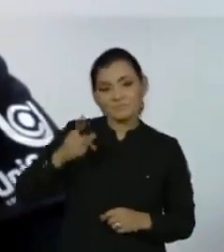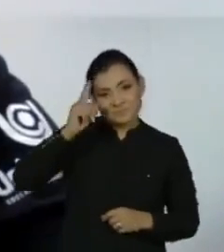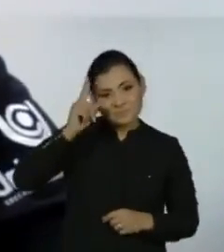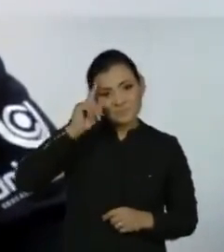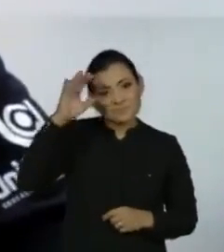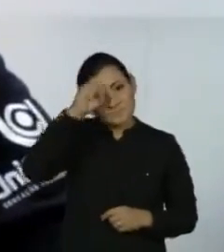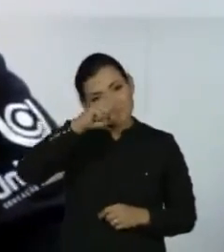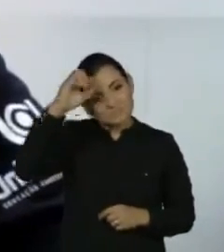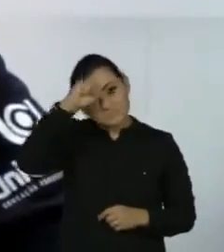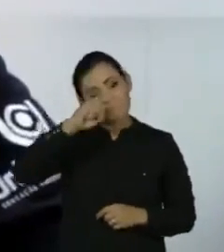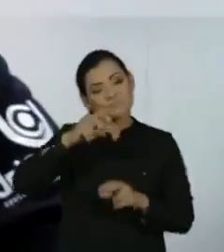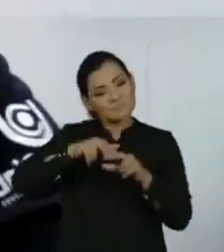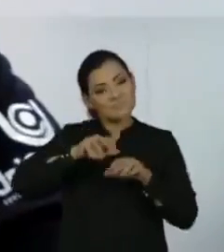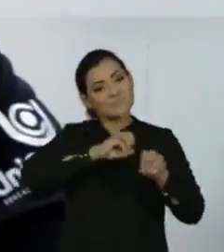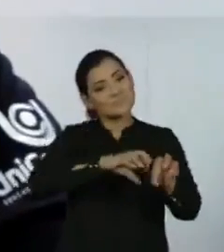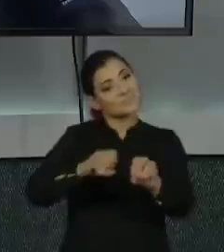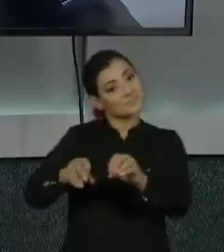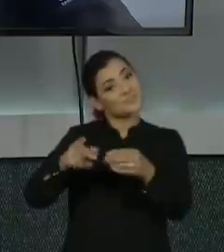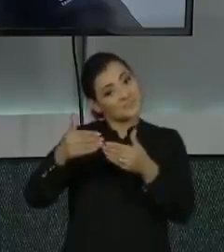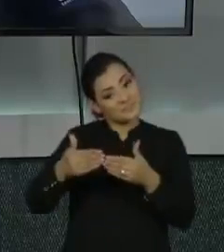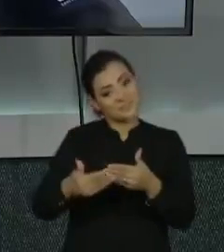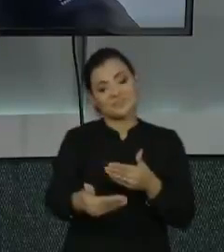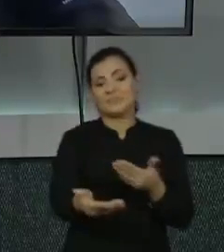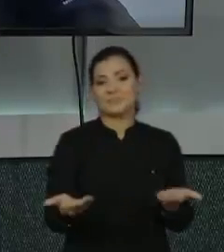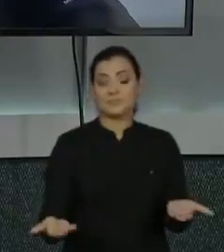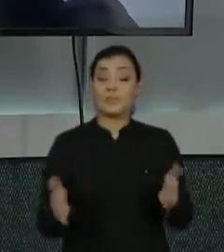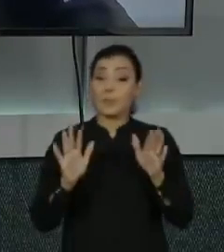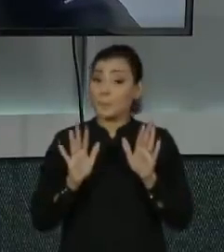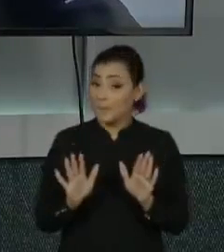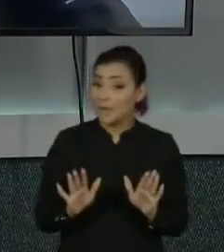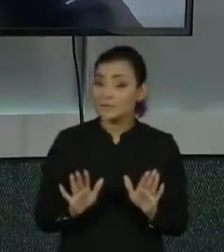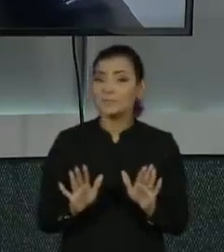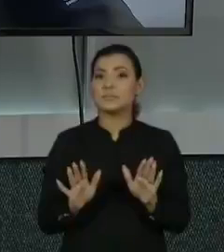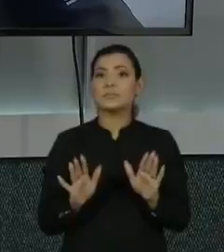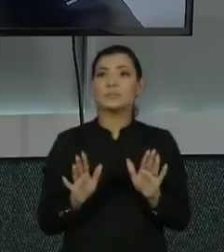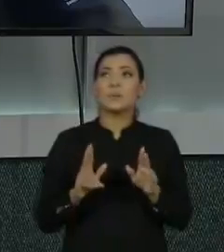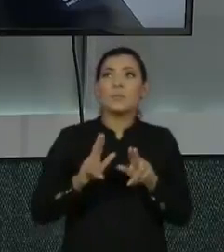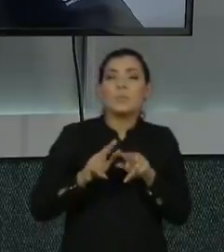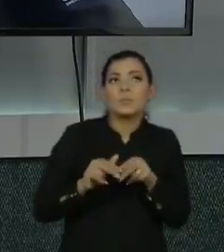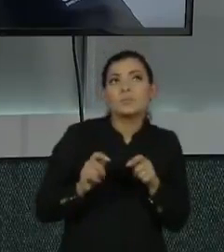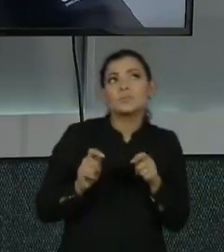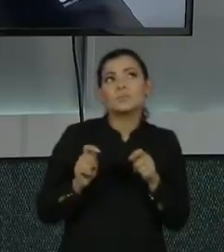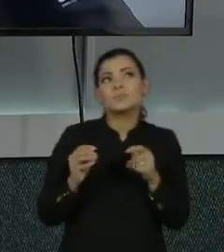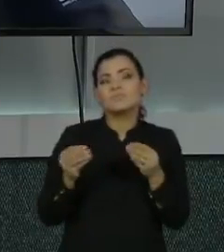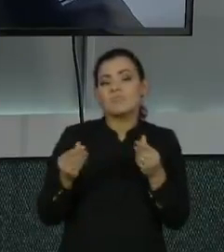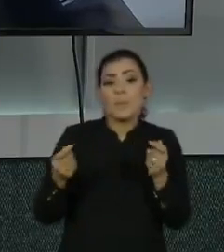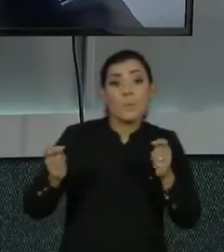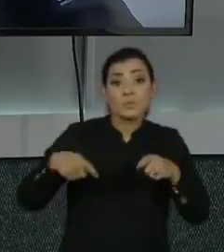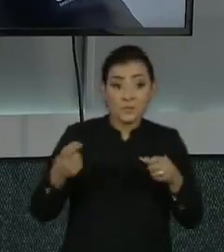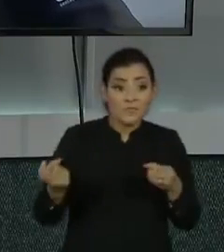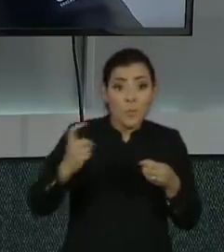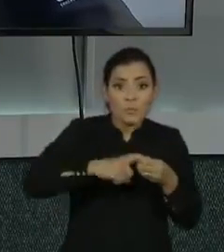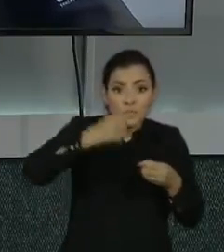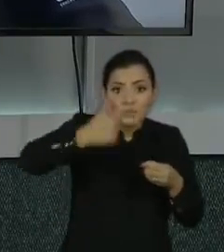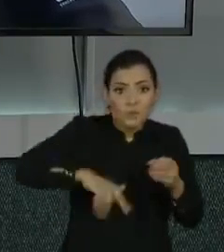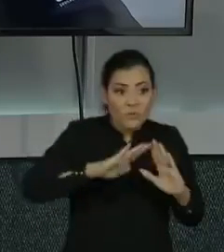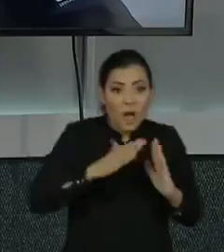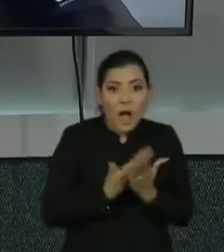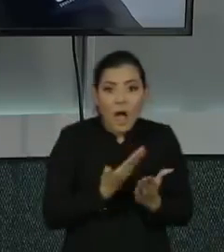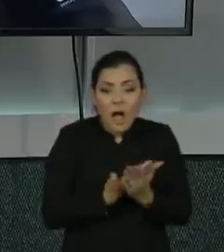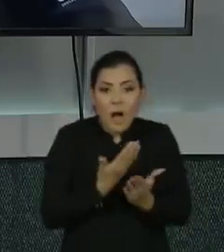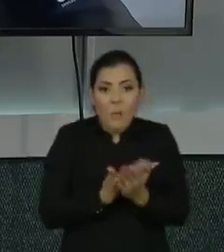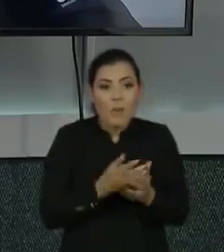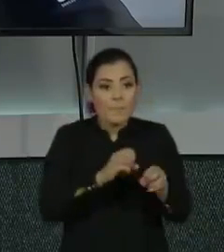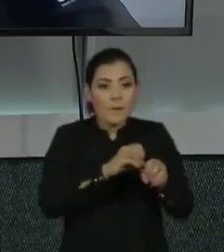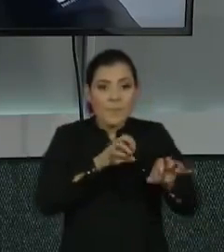aprendendo, por isso ele vive ensinando. E nesta possibilidade de retorno, como você bem disse,